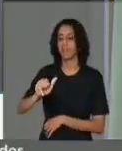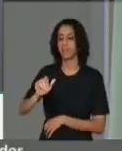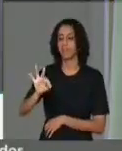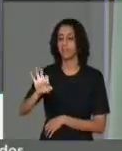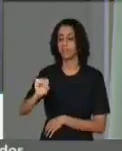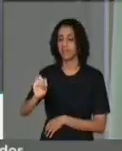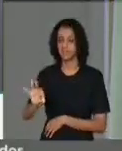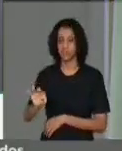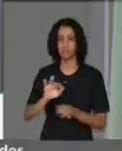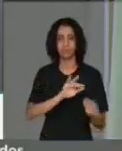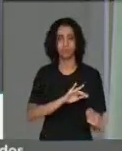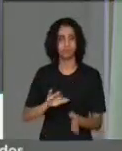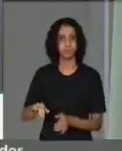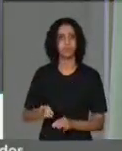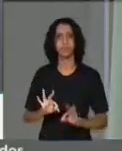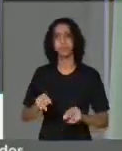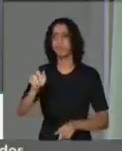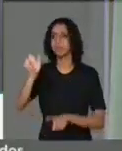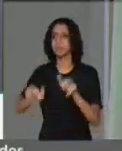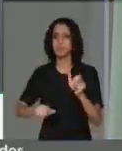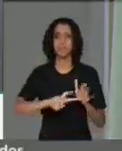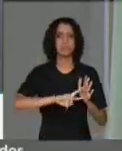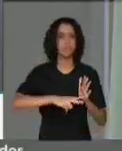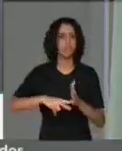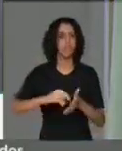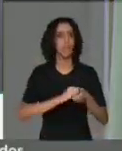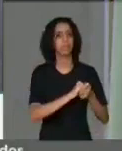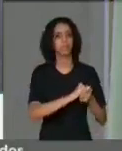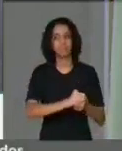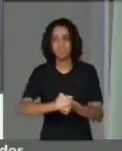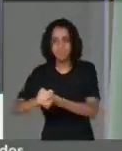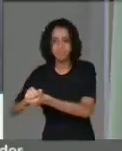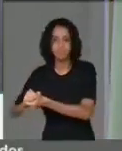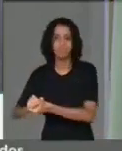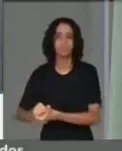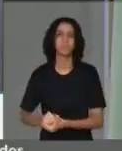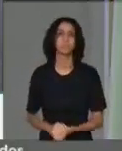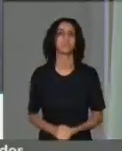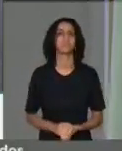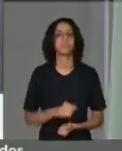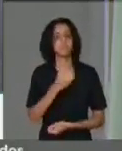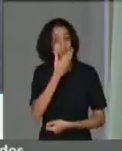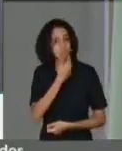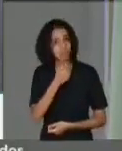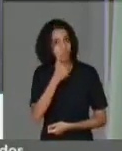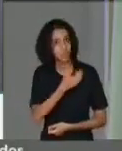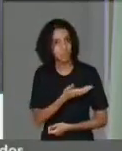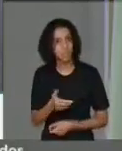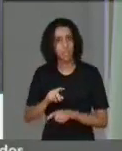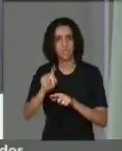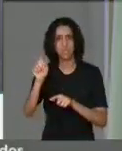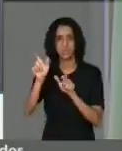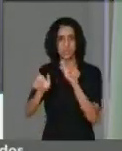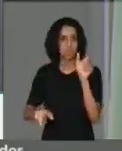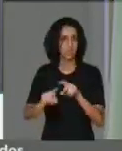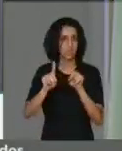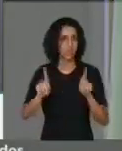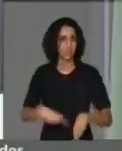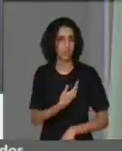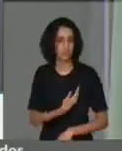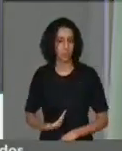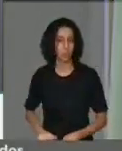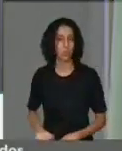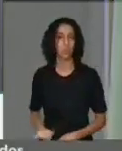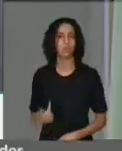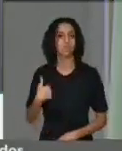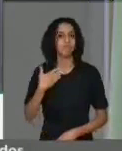Cumprimento também os demais sindicalistas, dirigentes sindicais aqui presentes, senhoras e senhores servidores. Muito prazer,